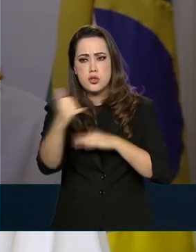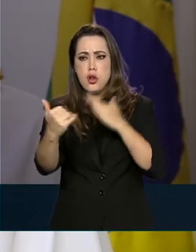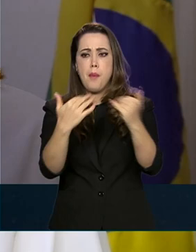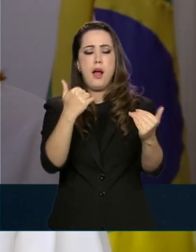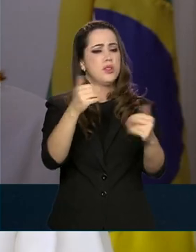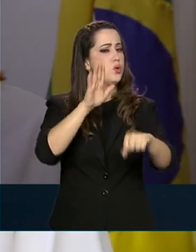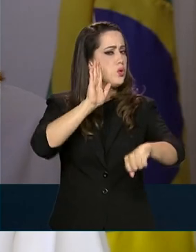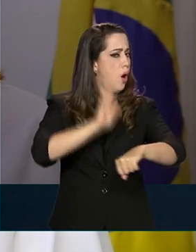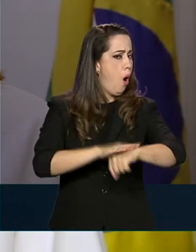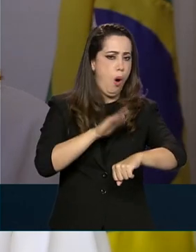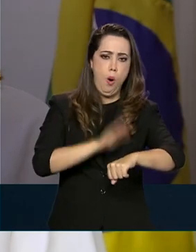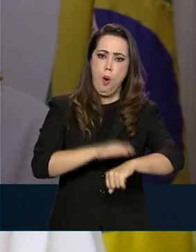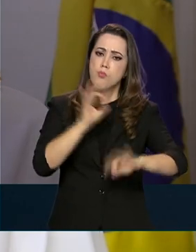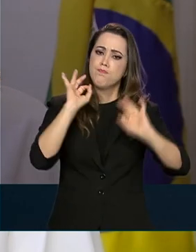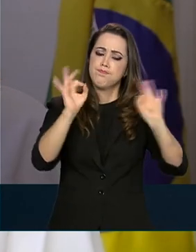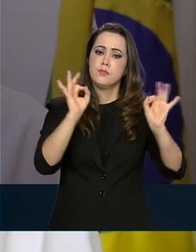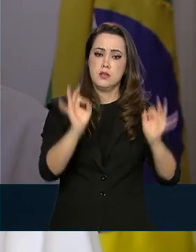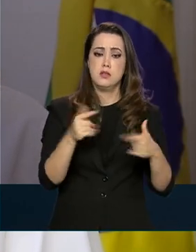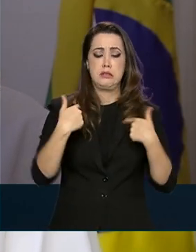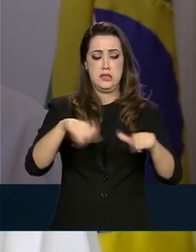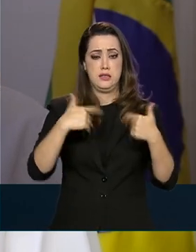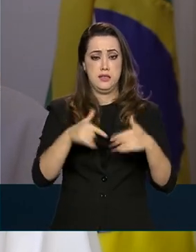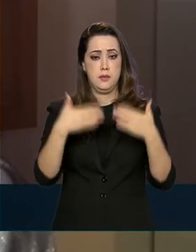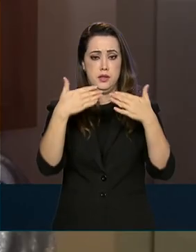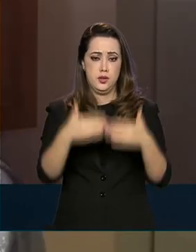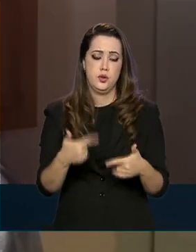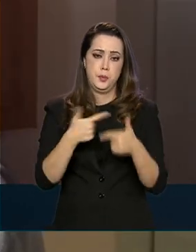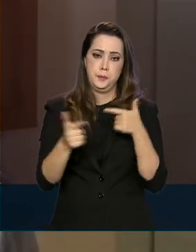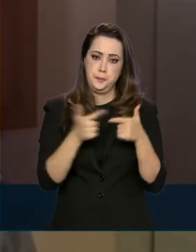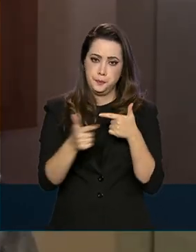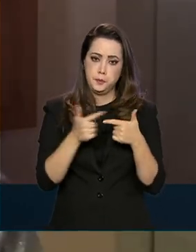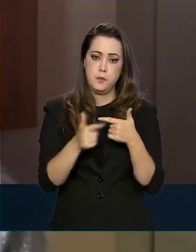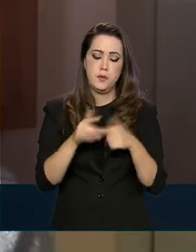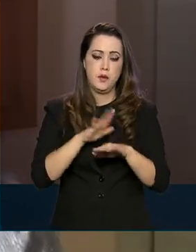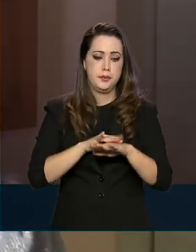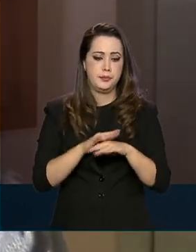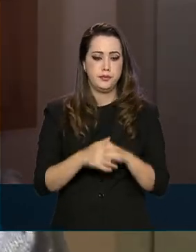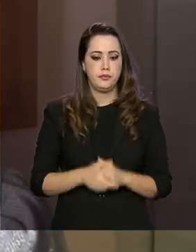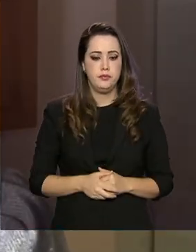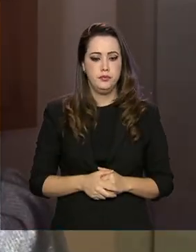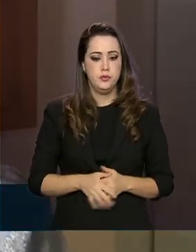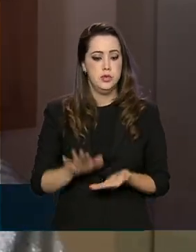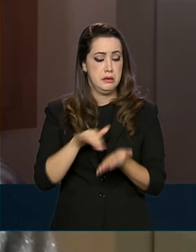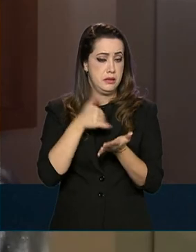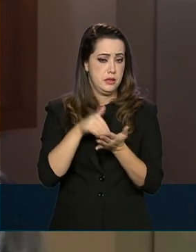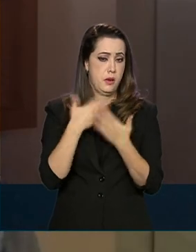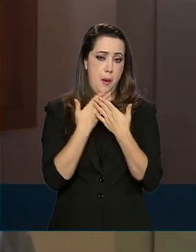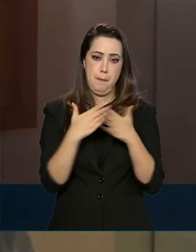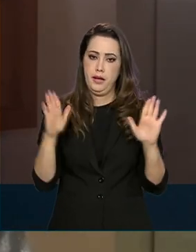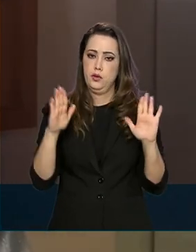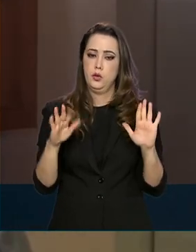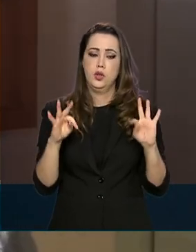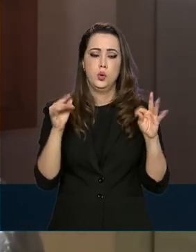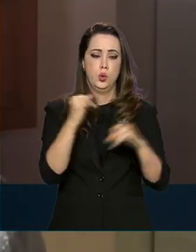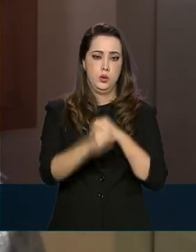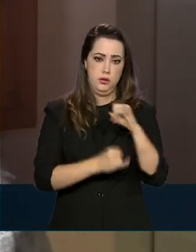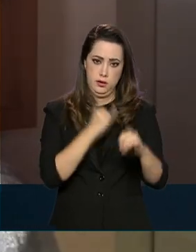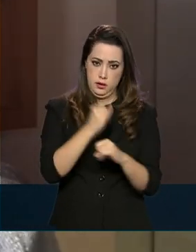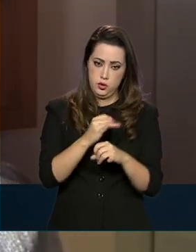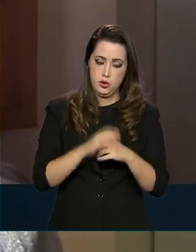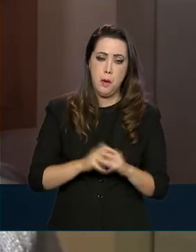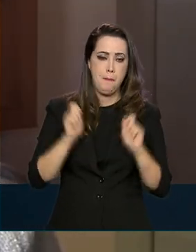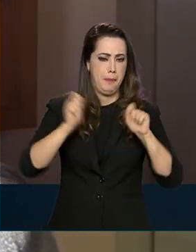a qualquer momento e trabalhar no enfrentamento à doença. O cadastro ainda está aberto e é todo online.